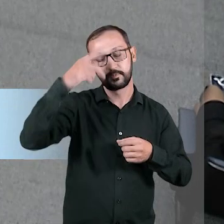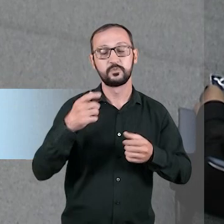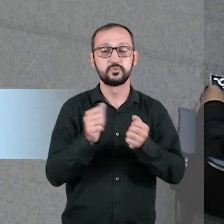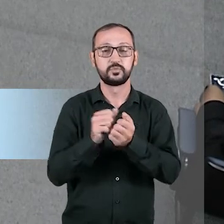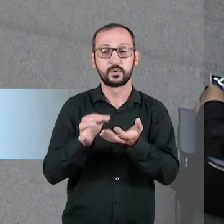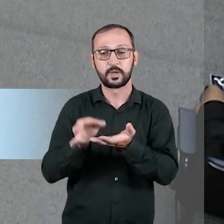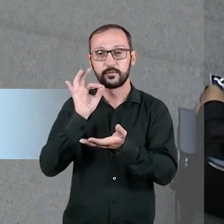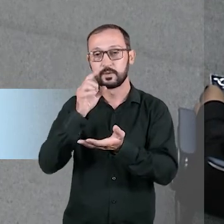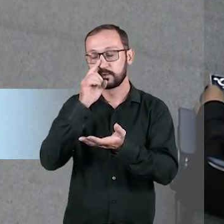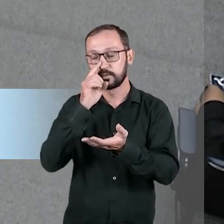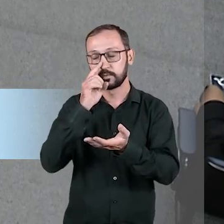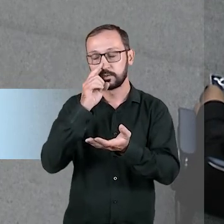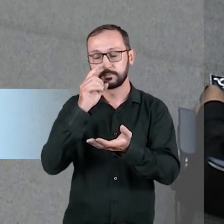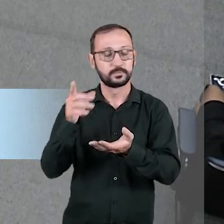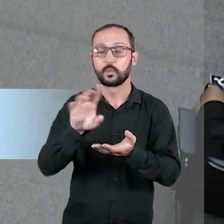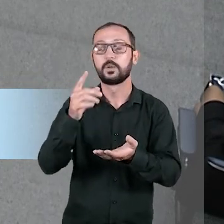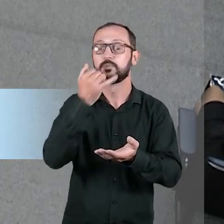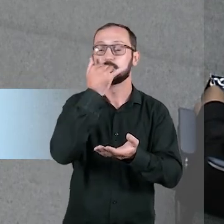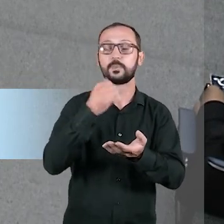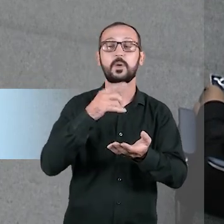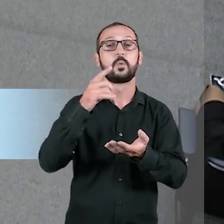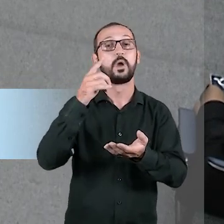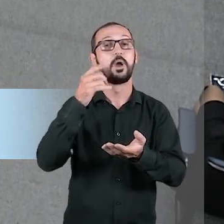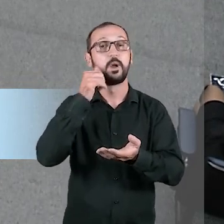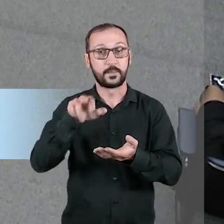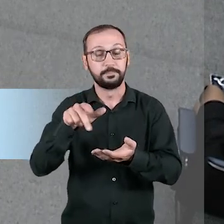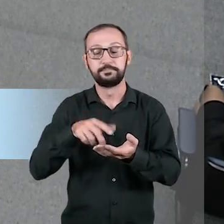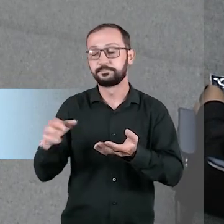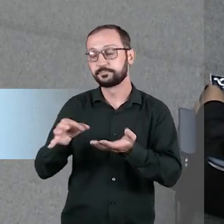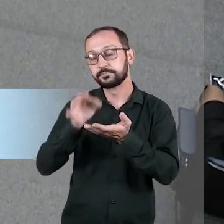tomar um café com a minha irmã e eu comentei com ela, eu falei, olha,